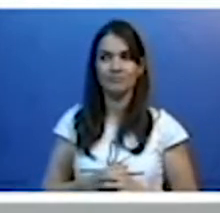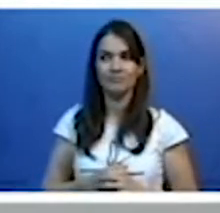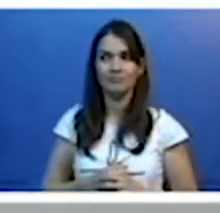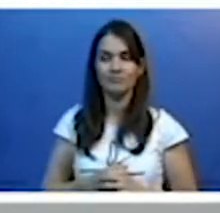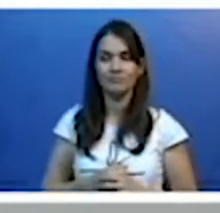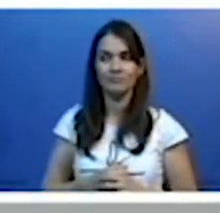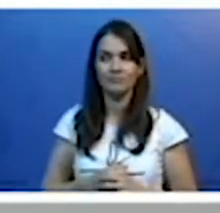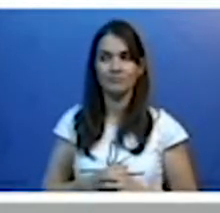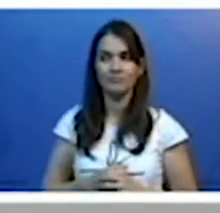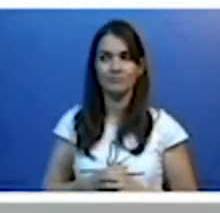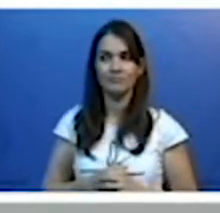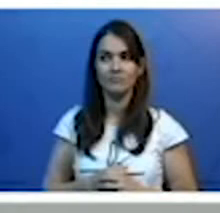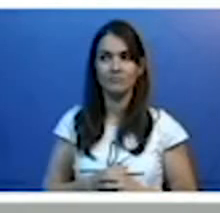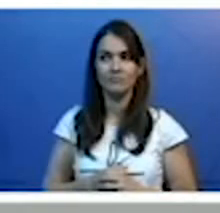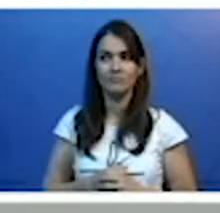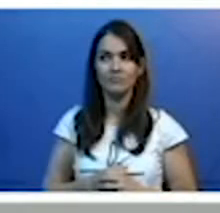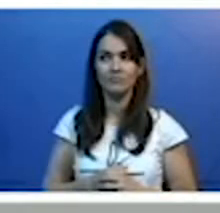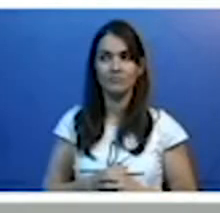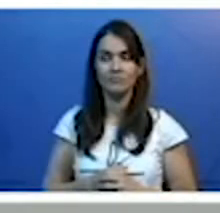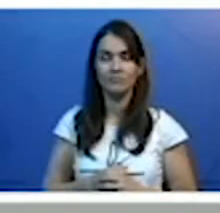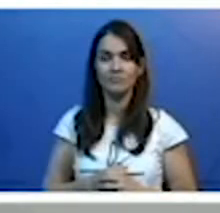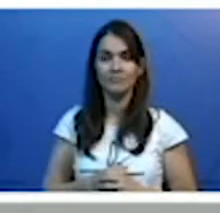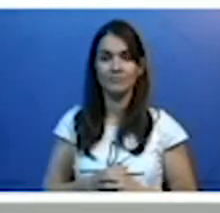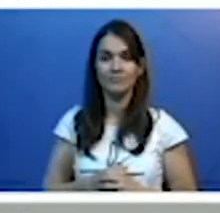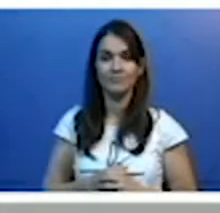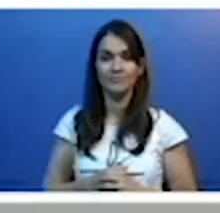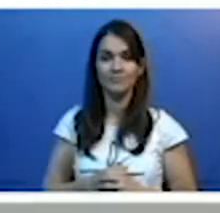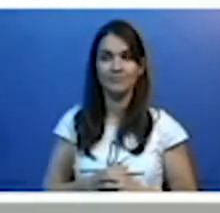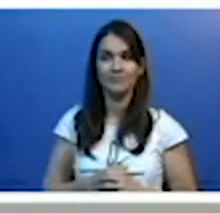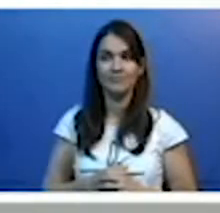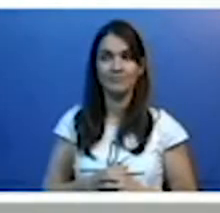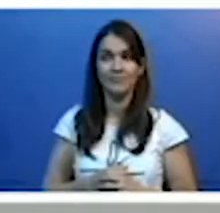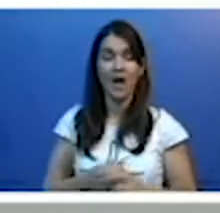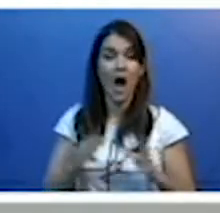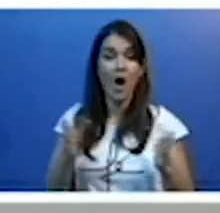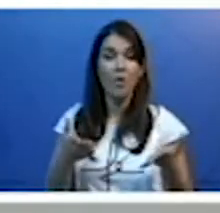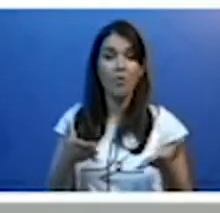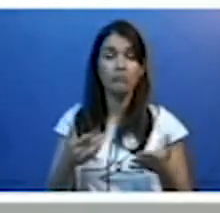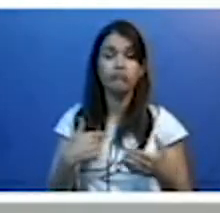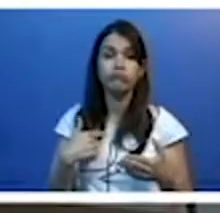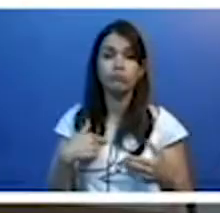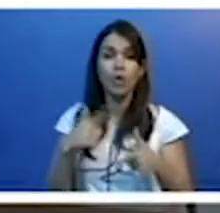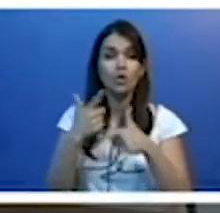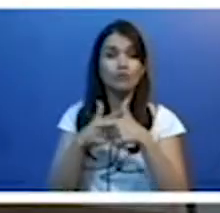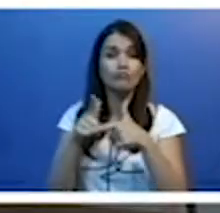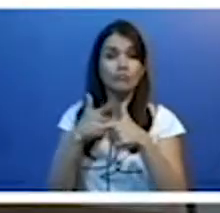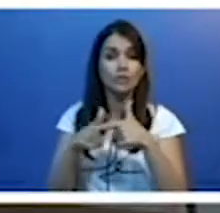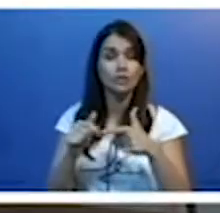Nem precisa da fração. Aqui, ó, eu vou simplificar, vai ficar 1